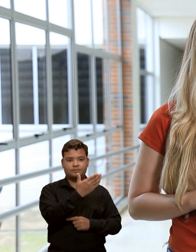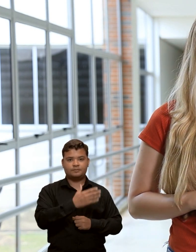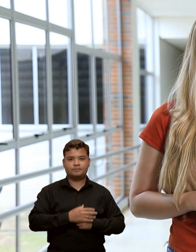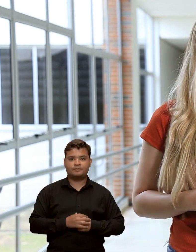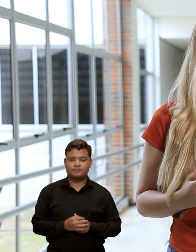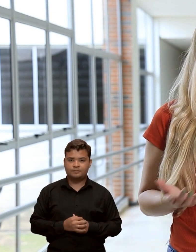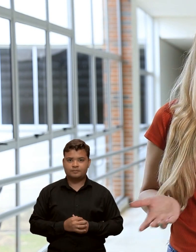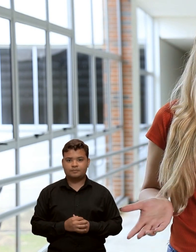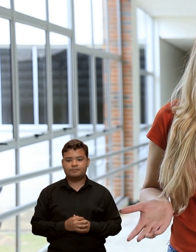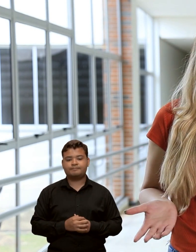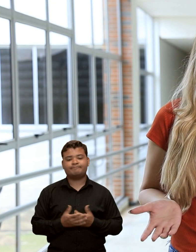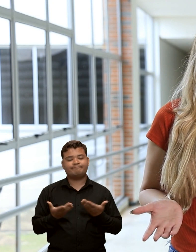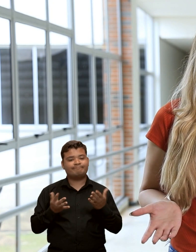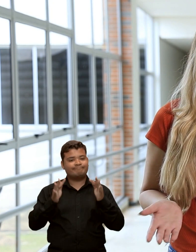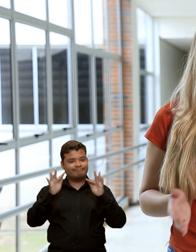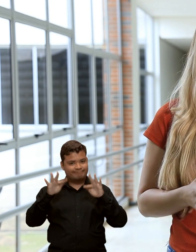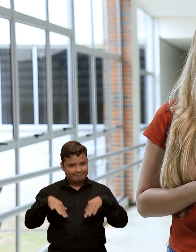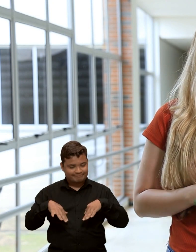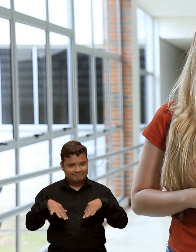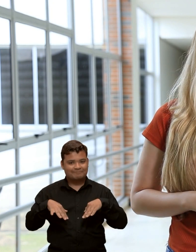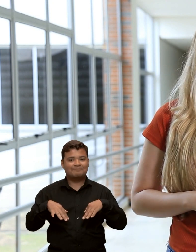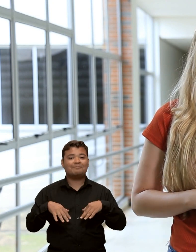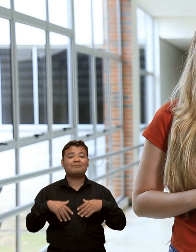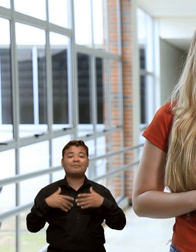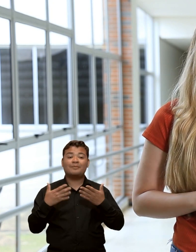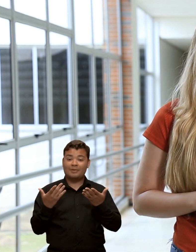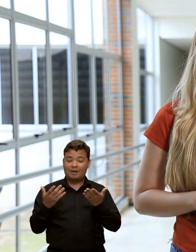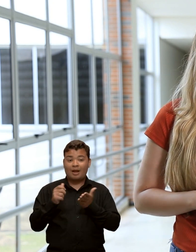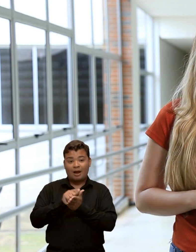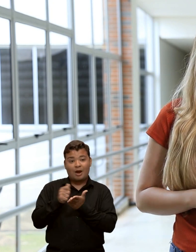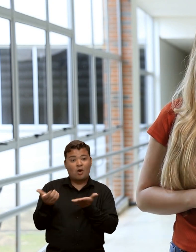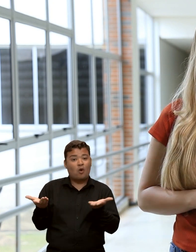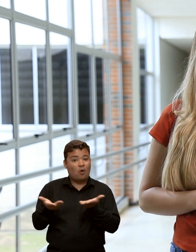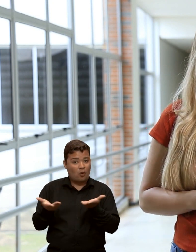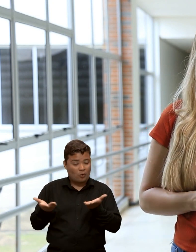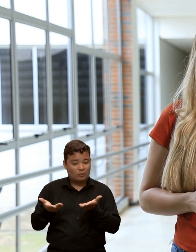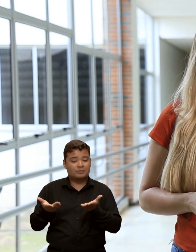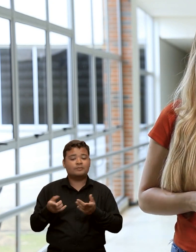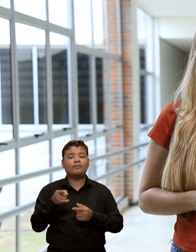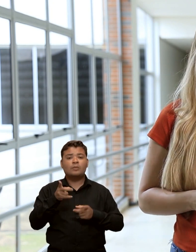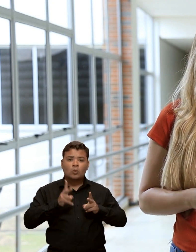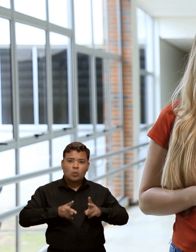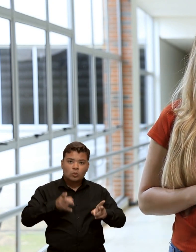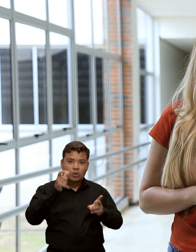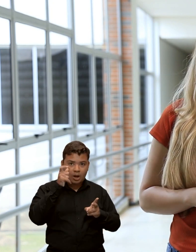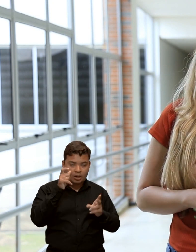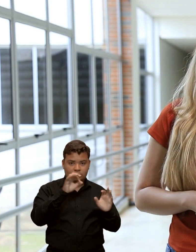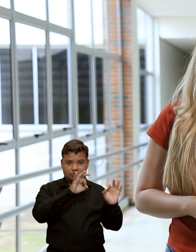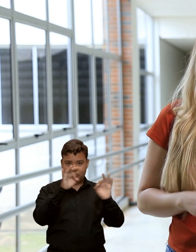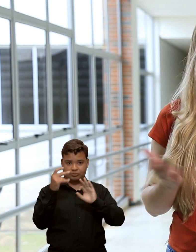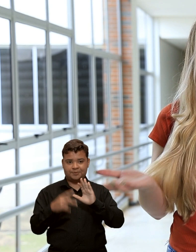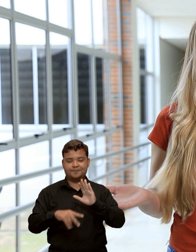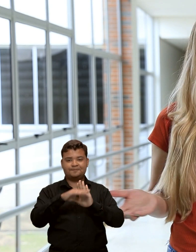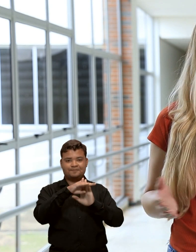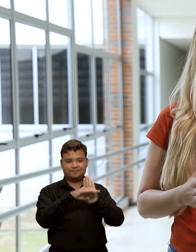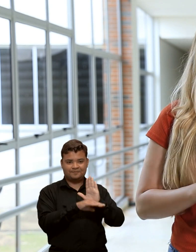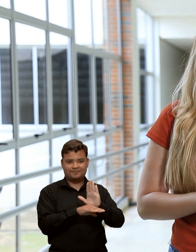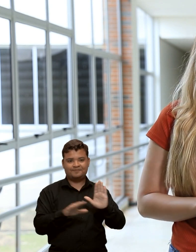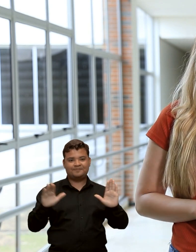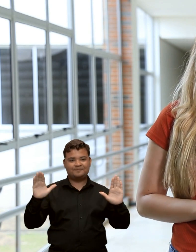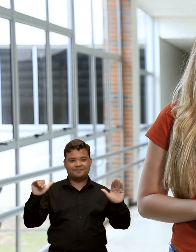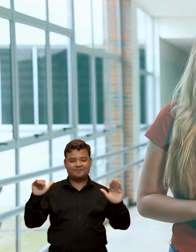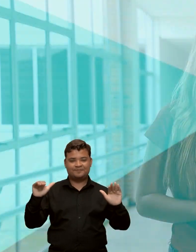sisu.ufg.br. Eu me despeço por aqui. Essa foi a agenda de hoje. Continue acompanhando a nossa programação e até